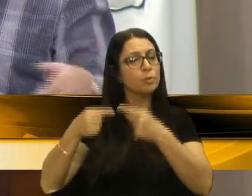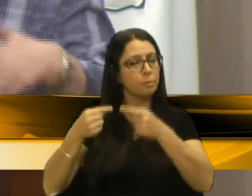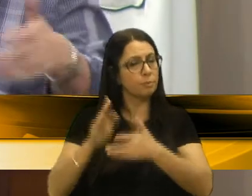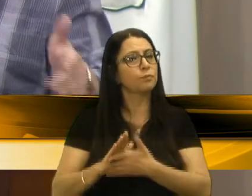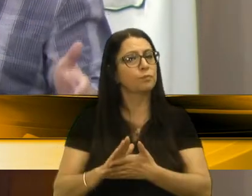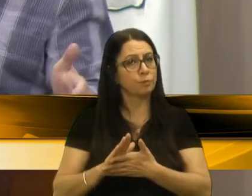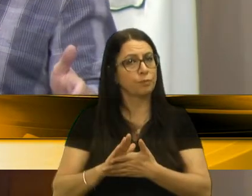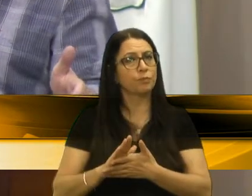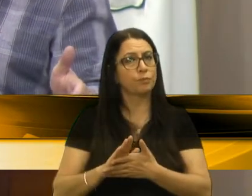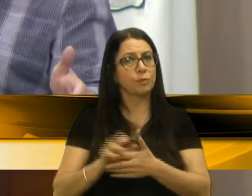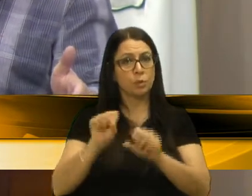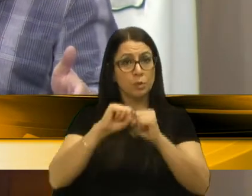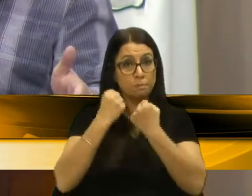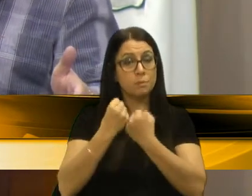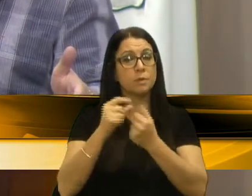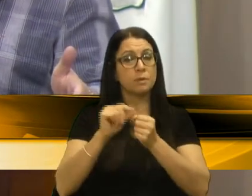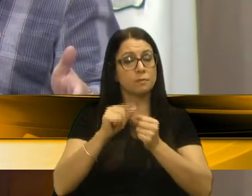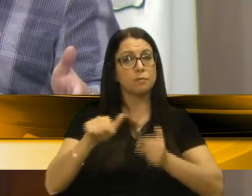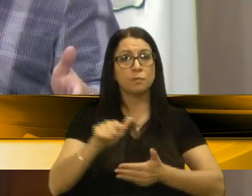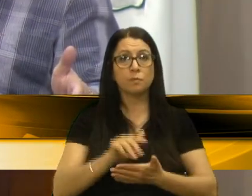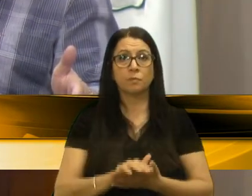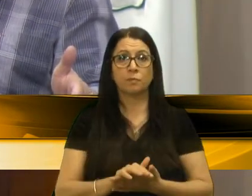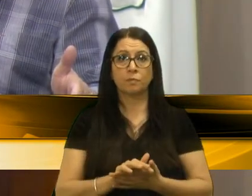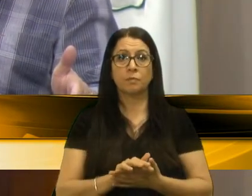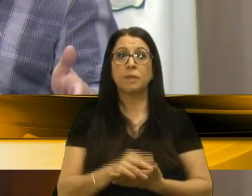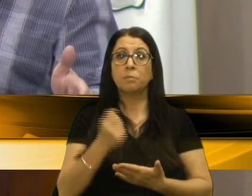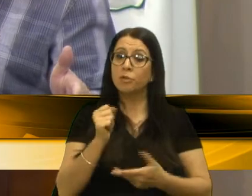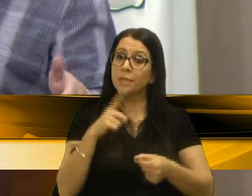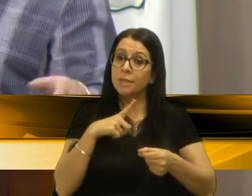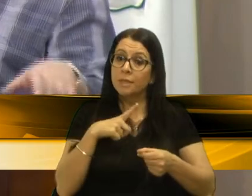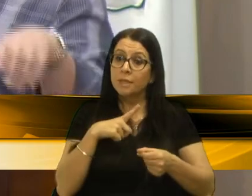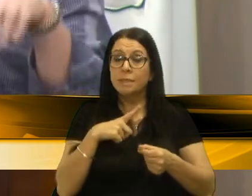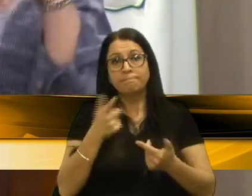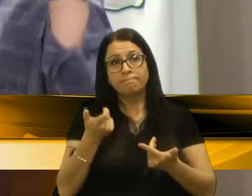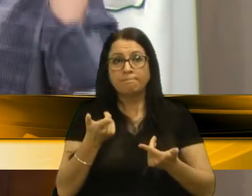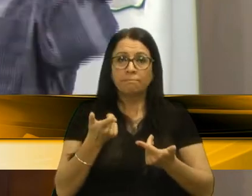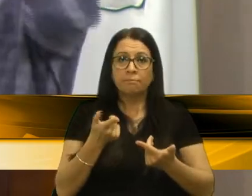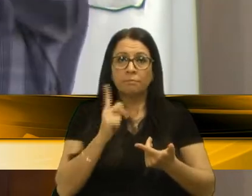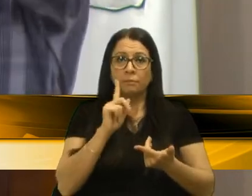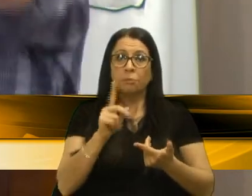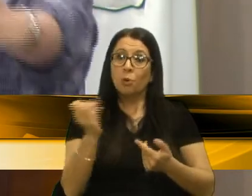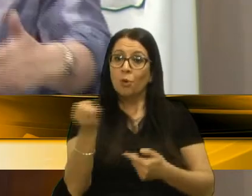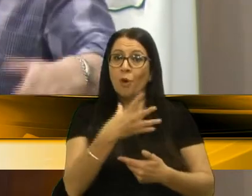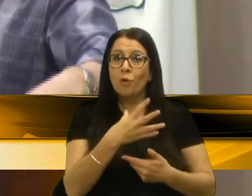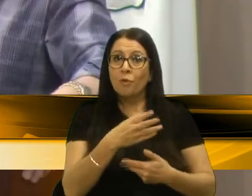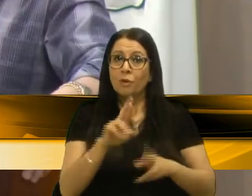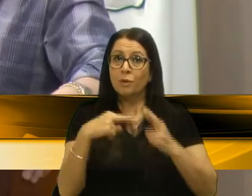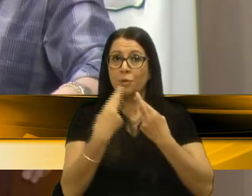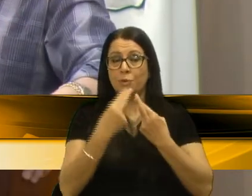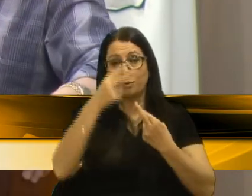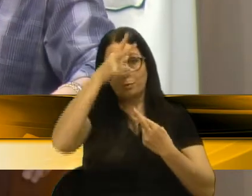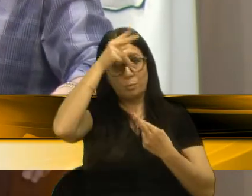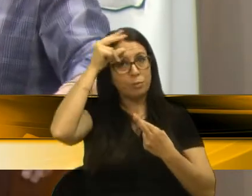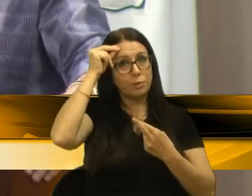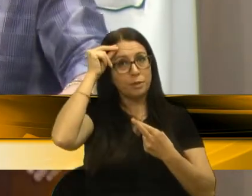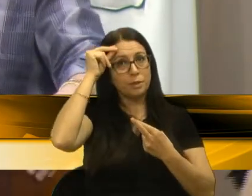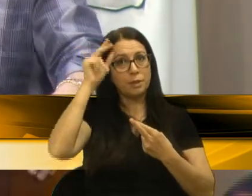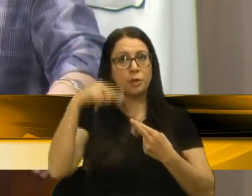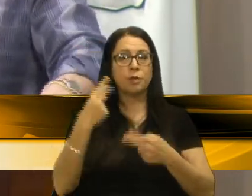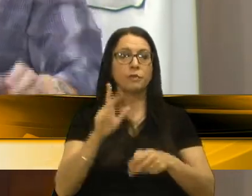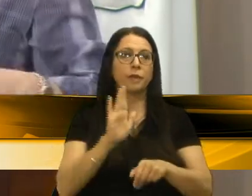dos seminários que realizamos, deveria ter sido submetido a uma nova audiência pública. Nós ficaríamos